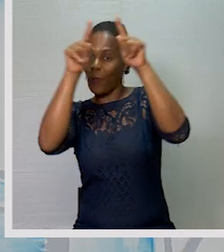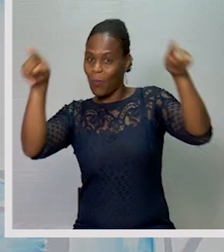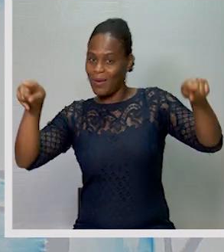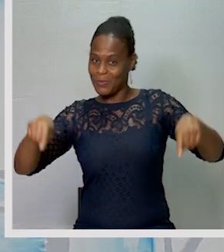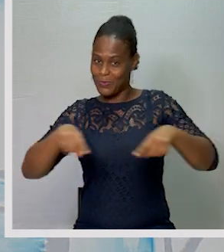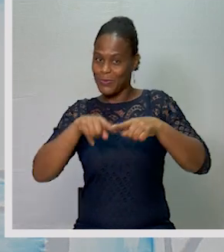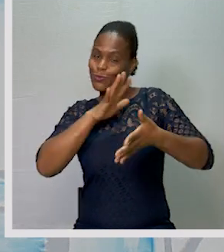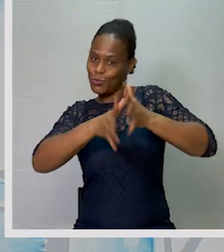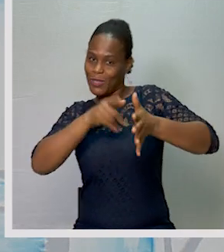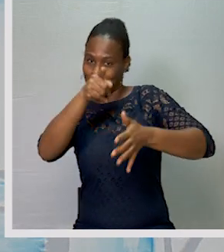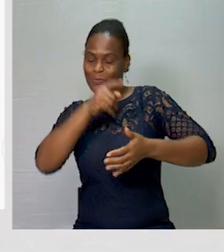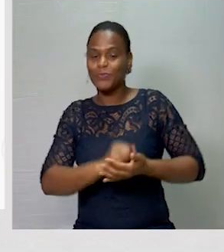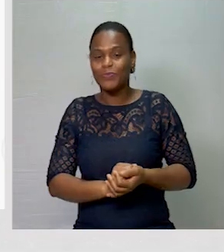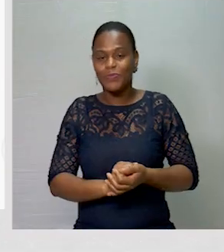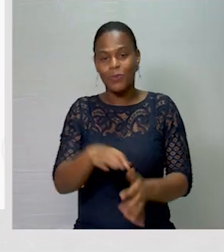Exato.